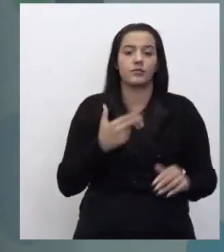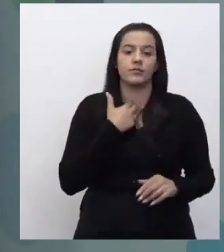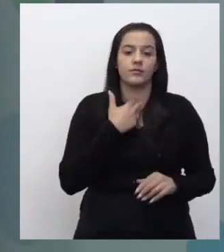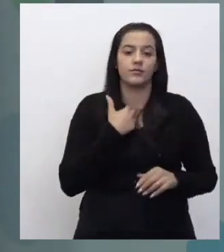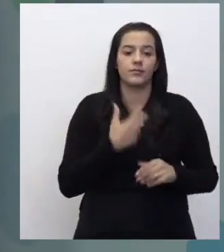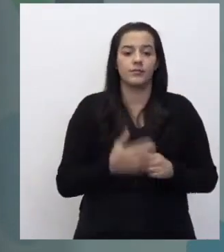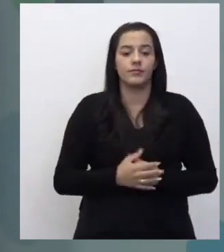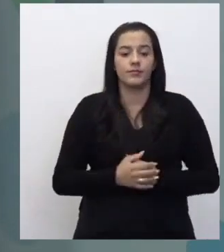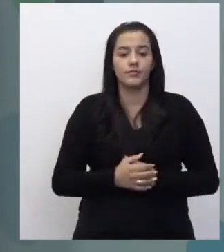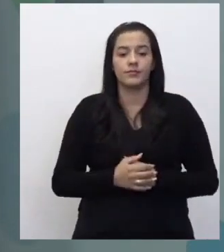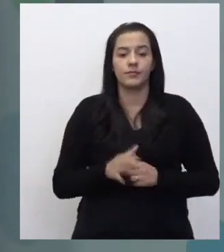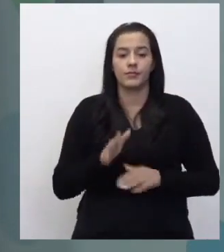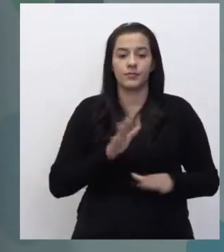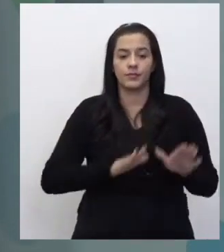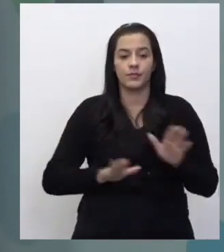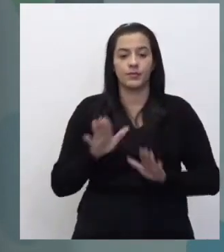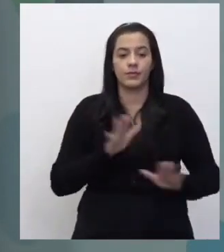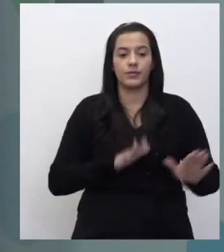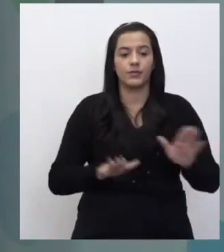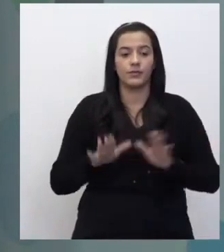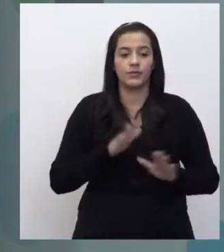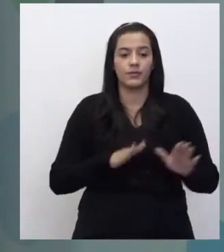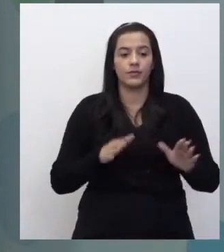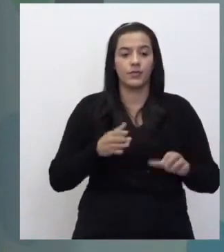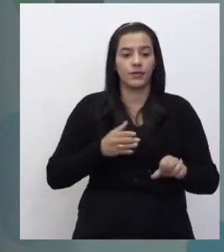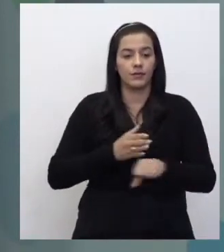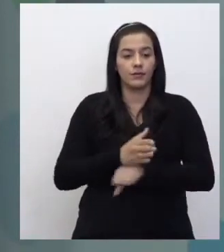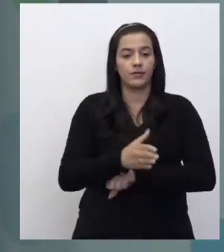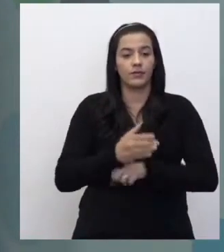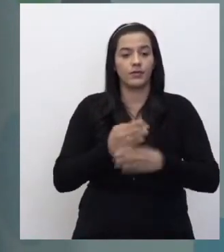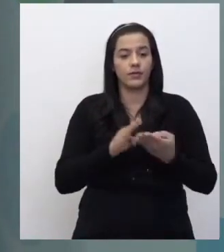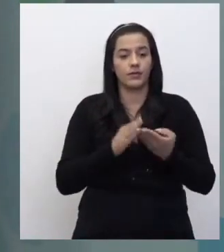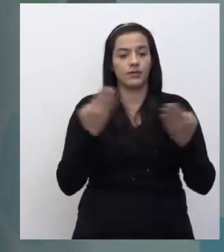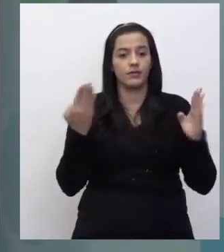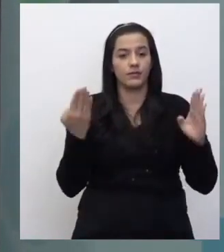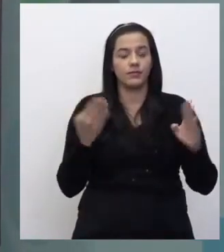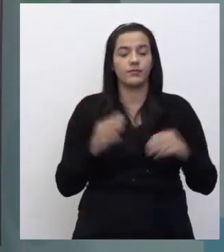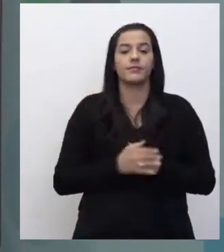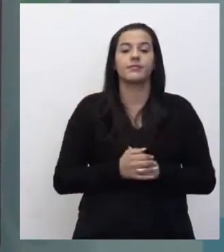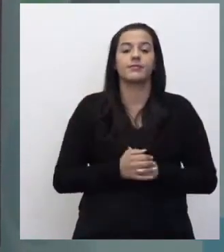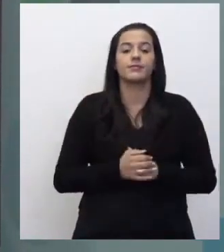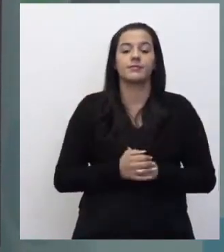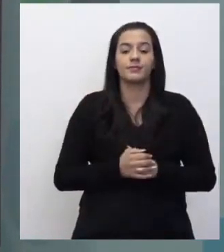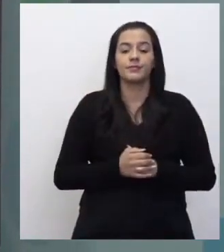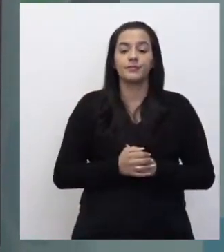privacidade para os outros. Então, toma cuidado com esse lance de invadirem e você abrir a sua privacidade.